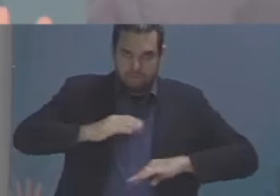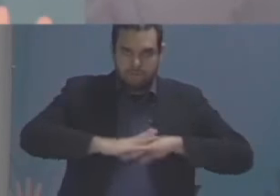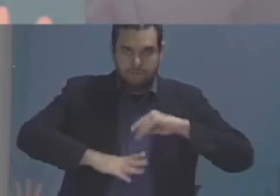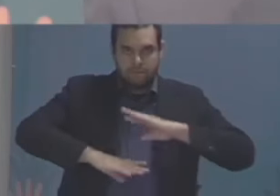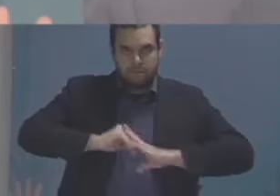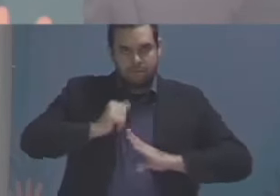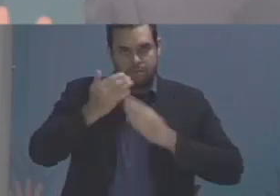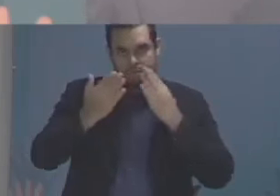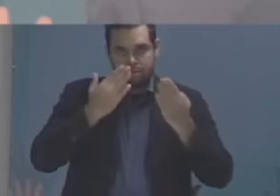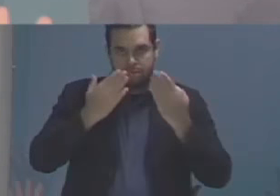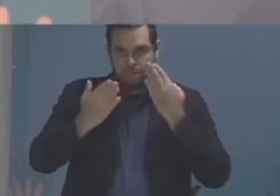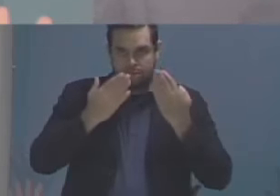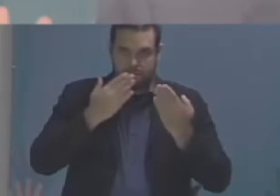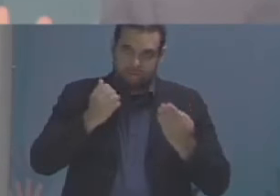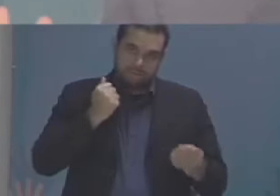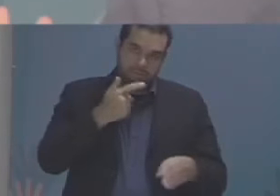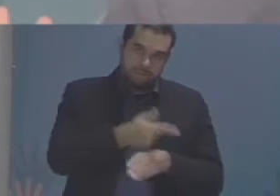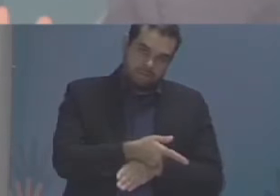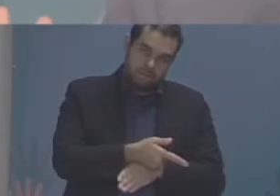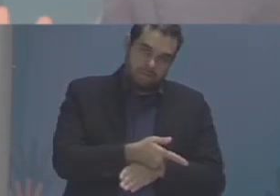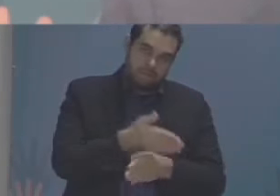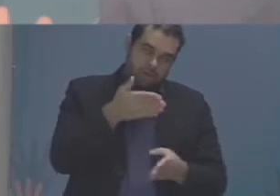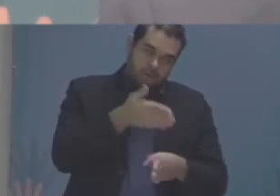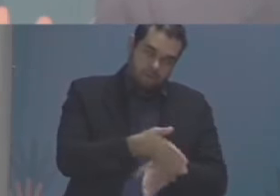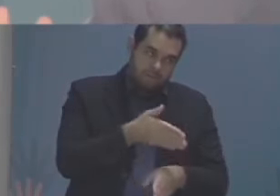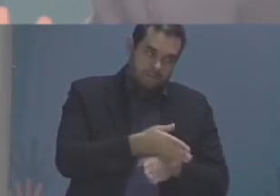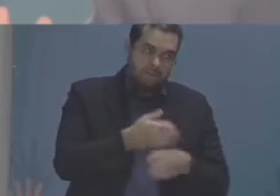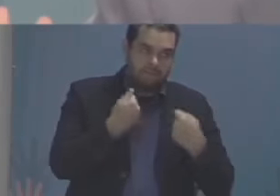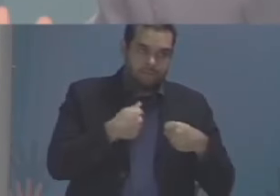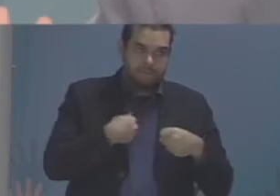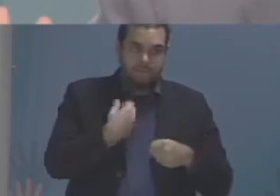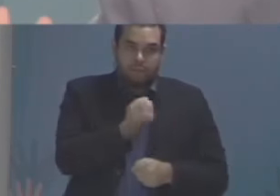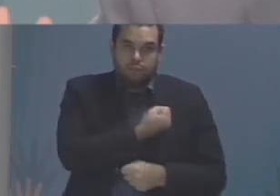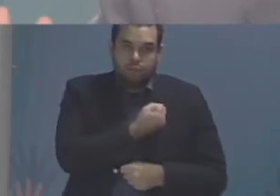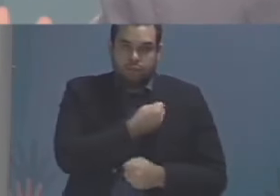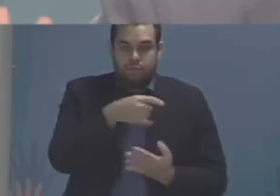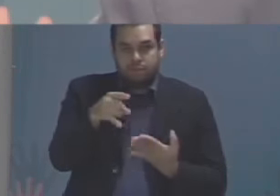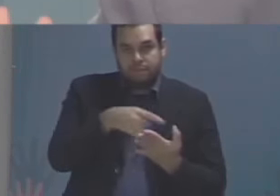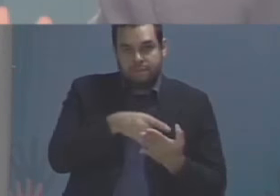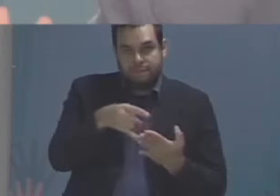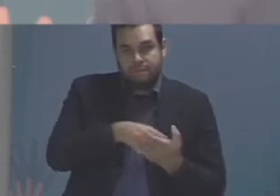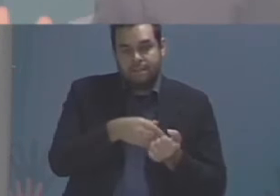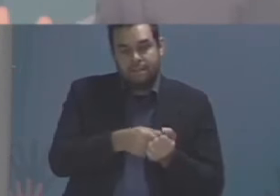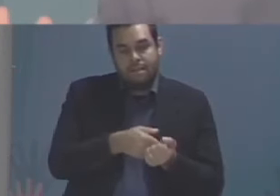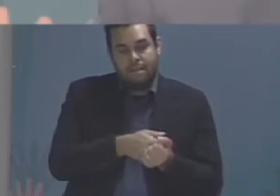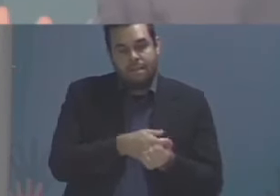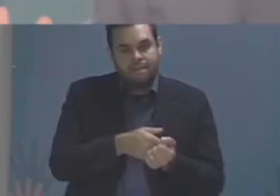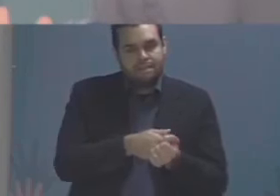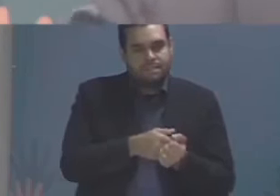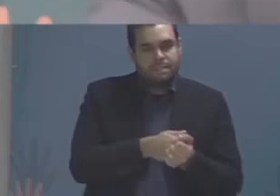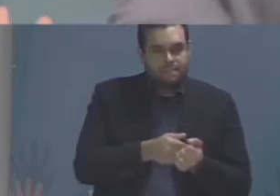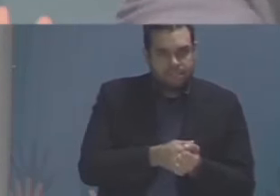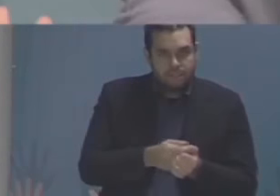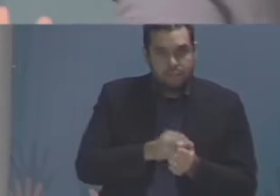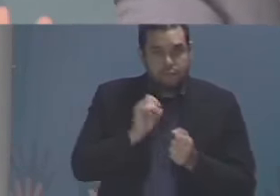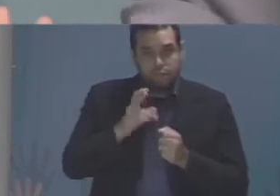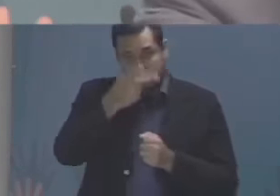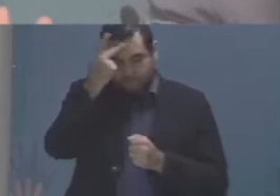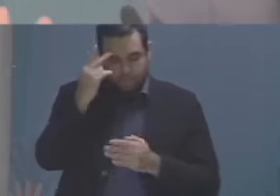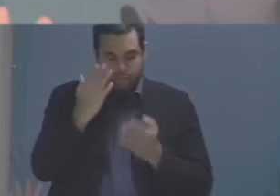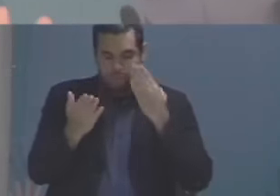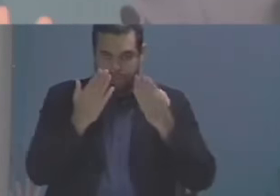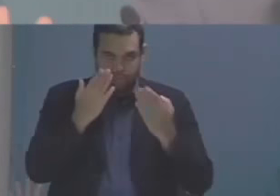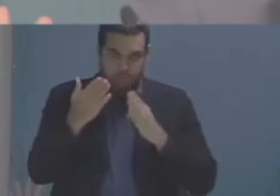porque para participar do Orienta Psi, você tem que gerar uma senha a partir do seu banco de dados. Somente profissionais da psicologia